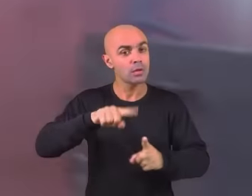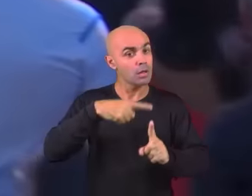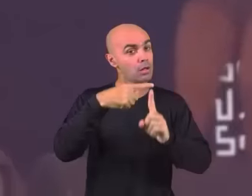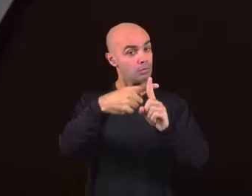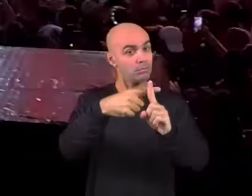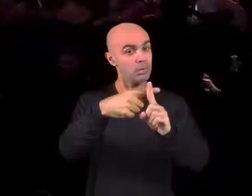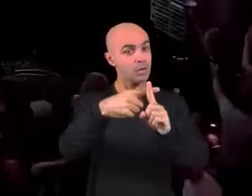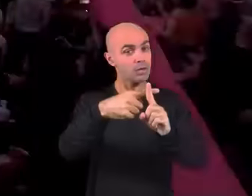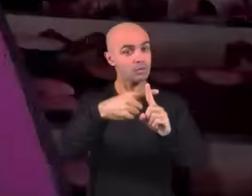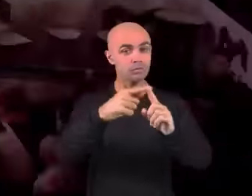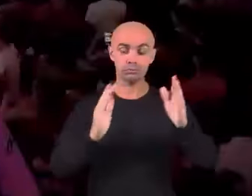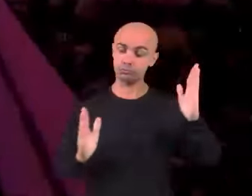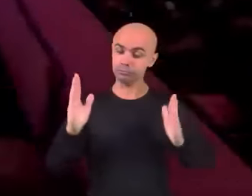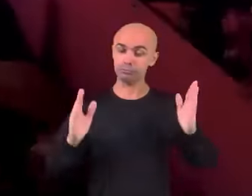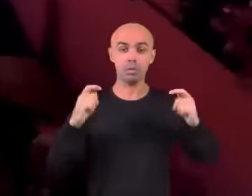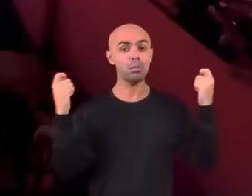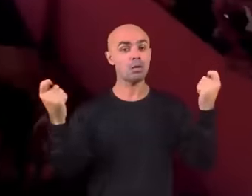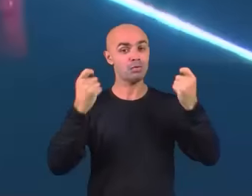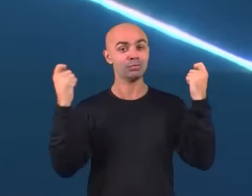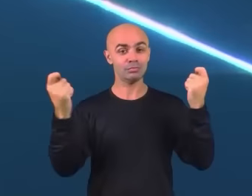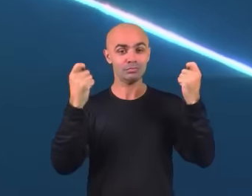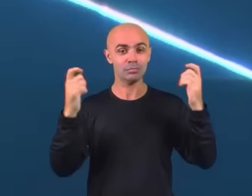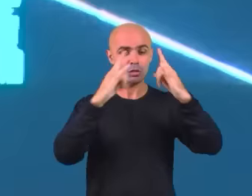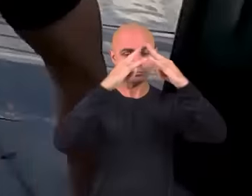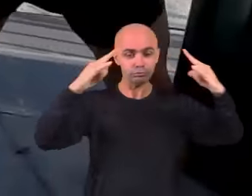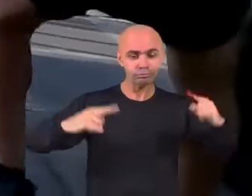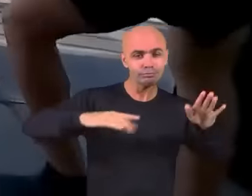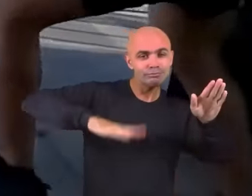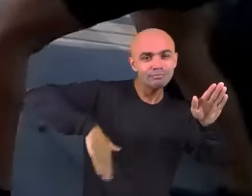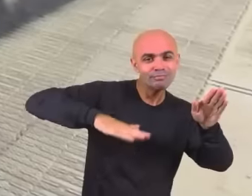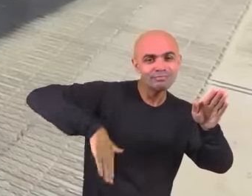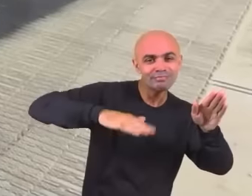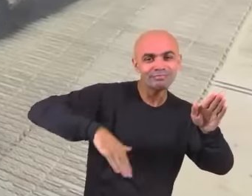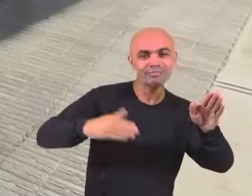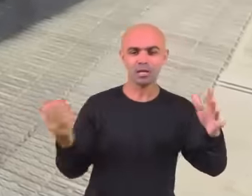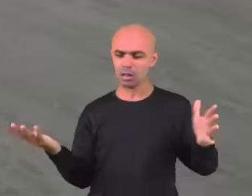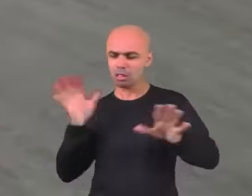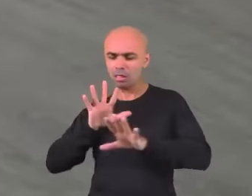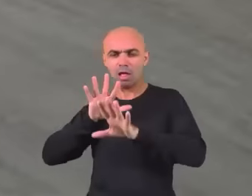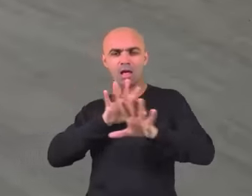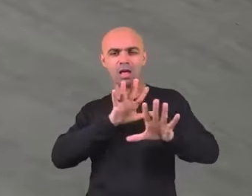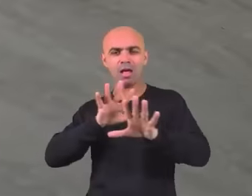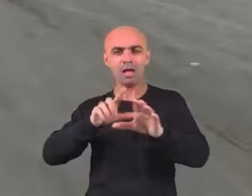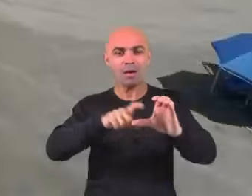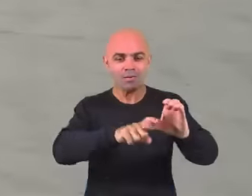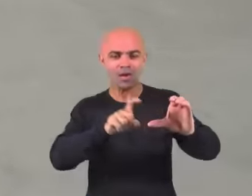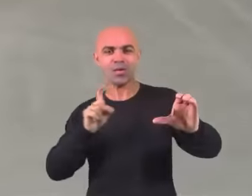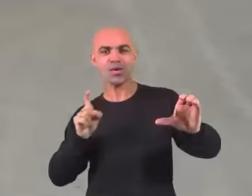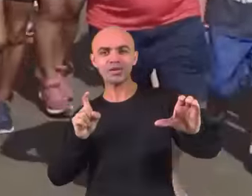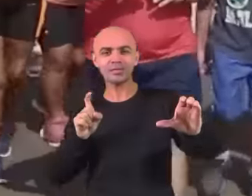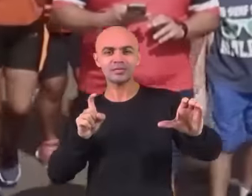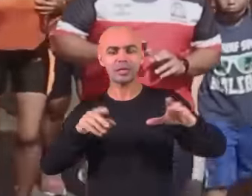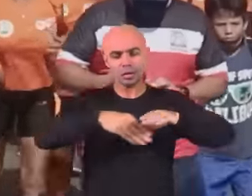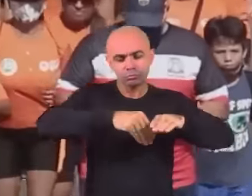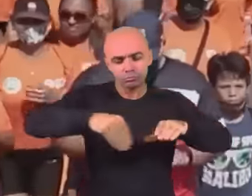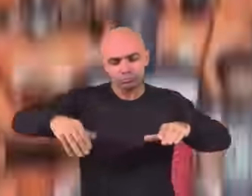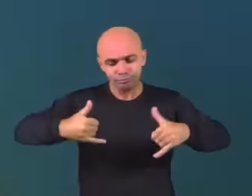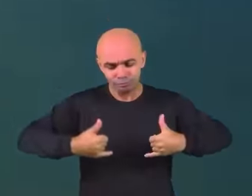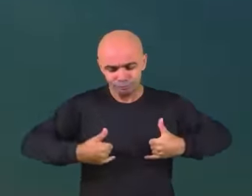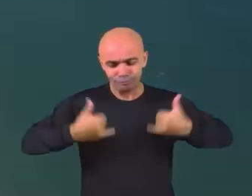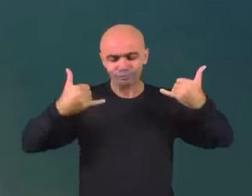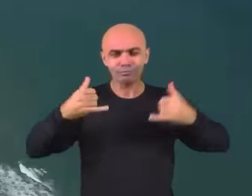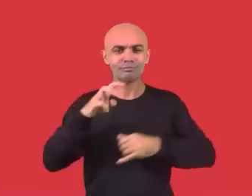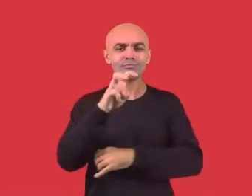infraestrutura. E mais, Estação Verão Show, arenas nas praias e caminhada dos emancipadores.